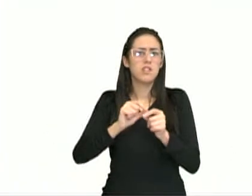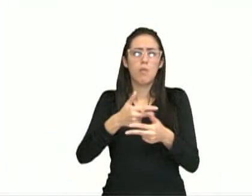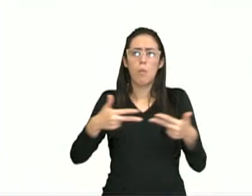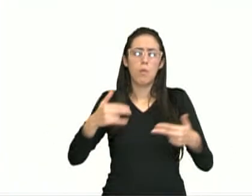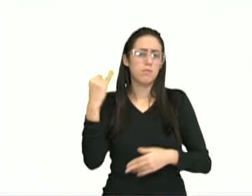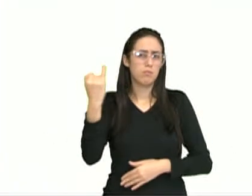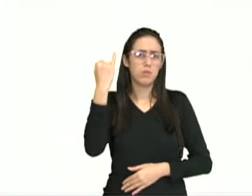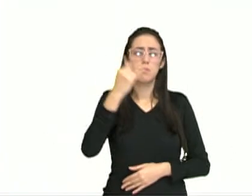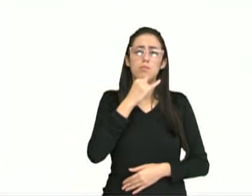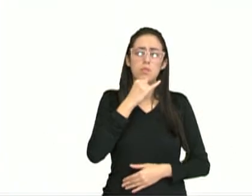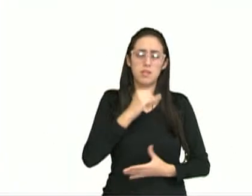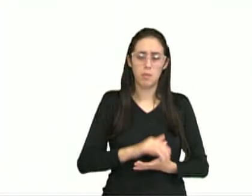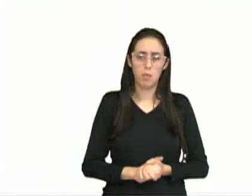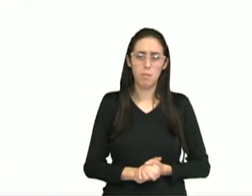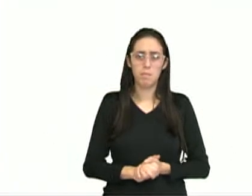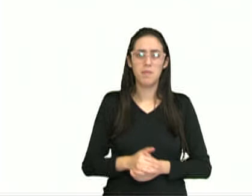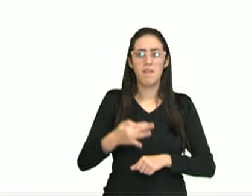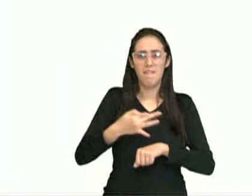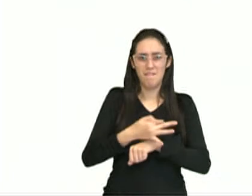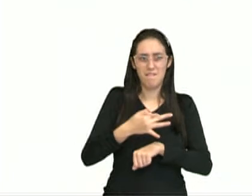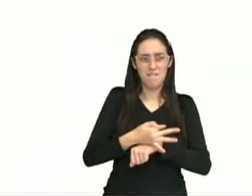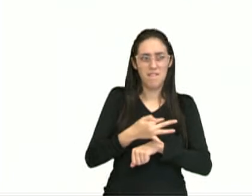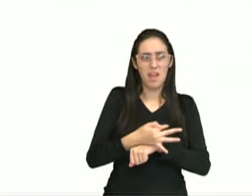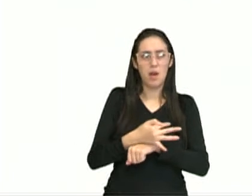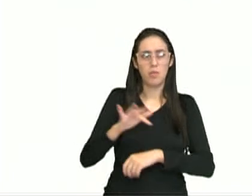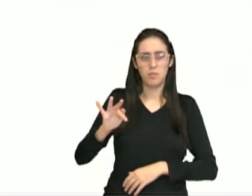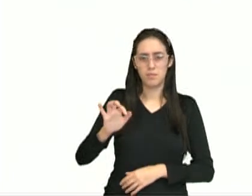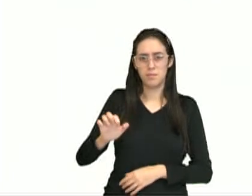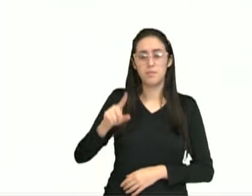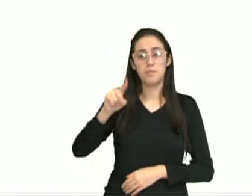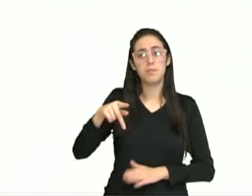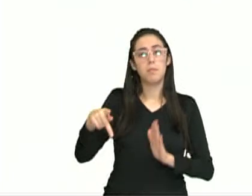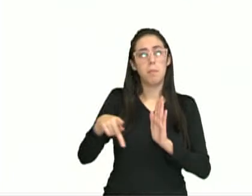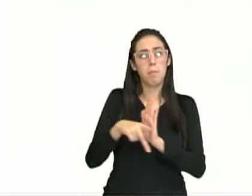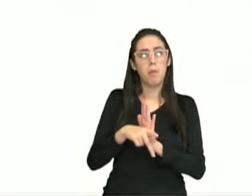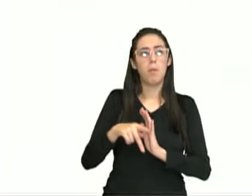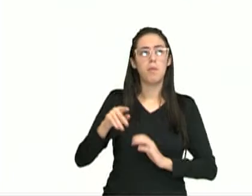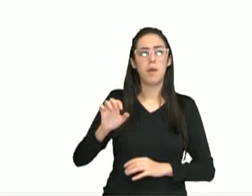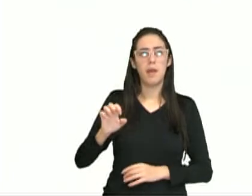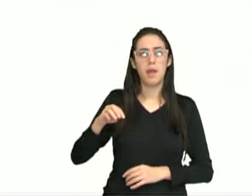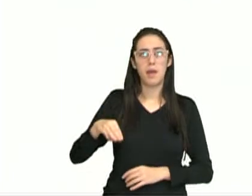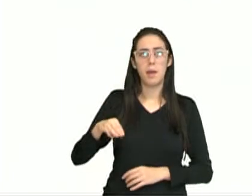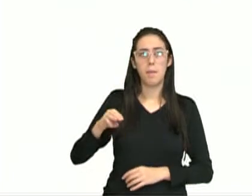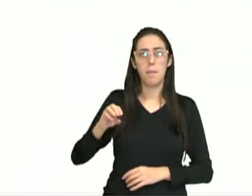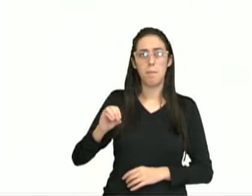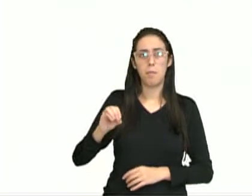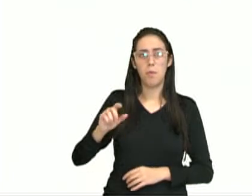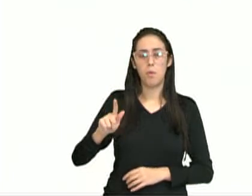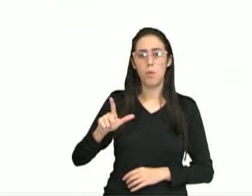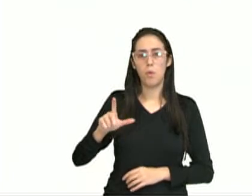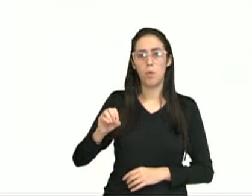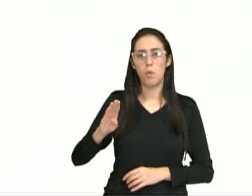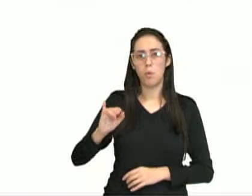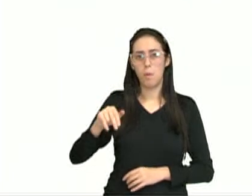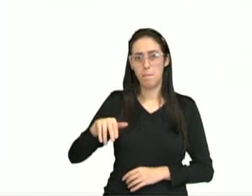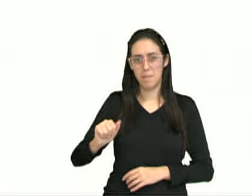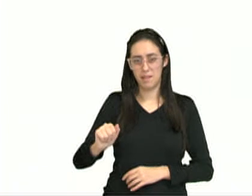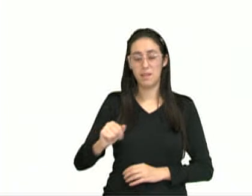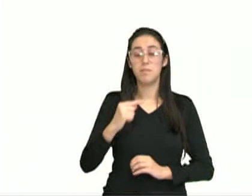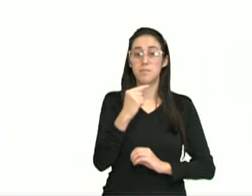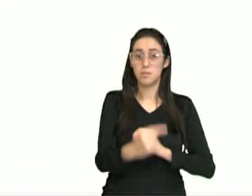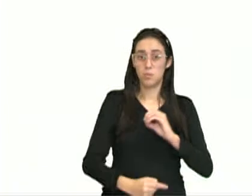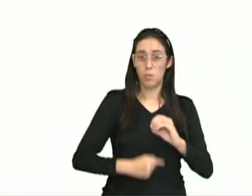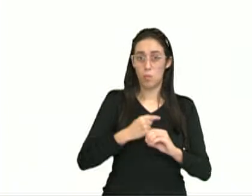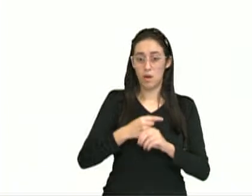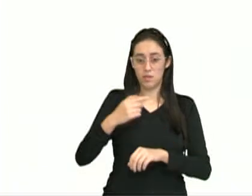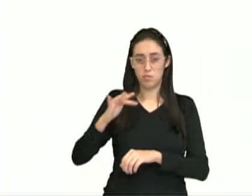Por exemplo, o ferro faz parte da molécula da hemoglobina, participando do transporte do oxigênio no corpo. O átomo do ferro